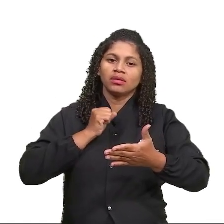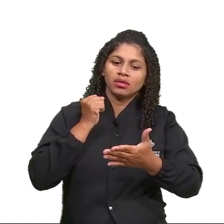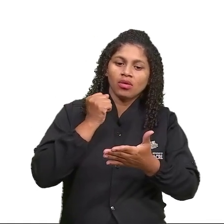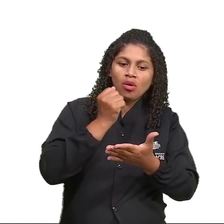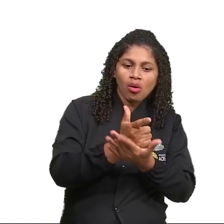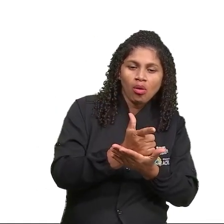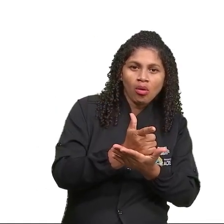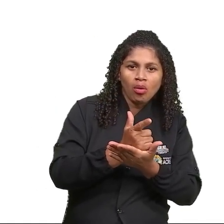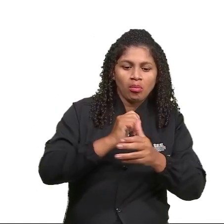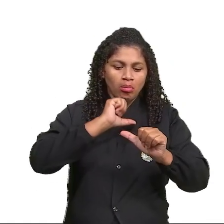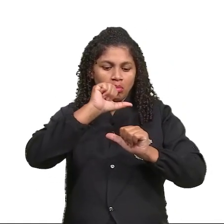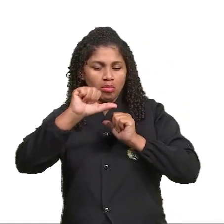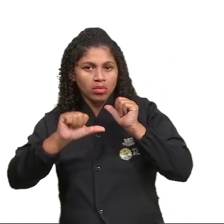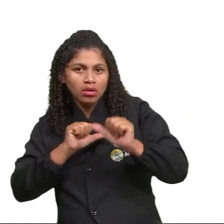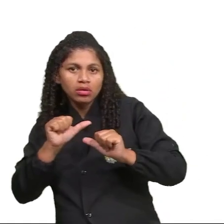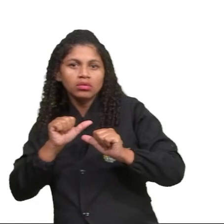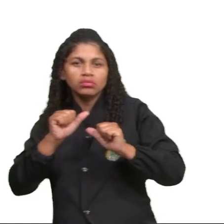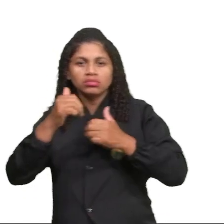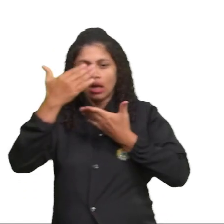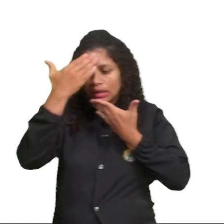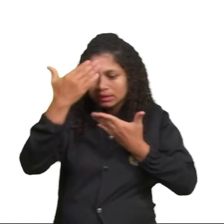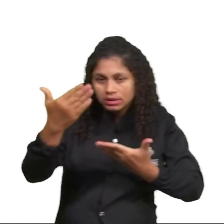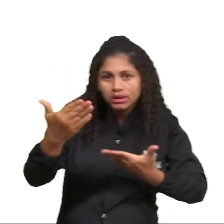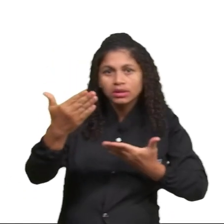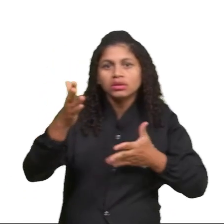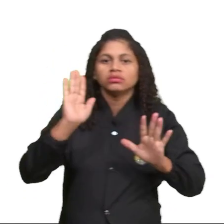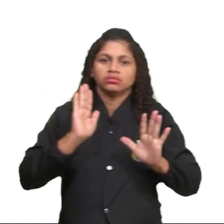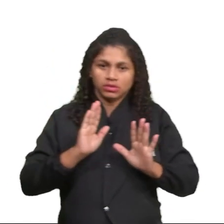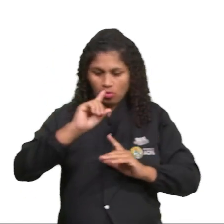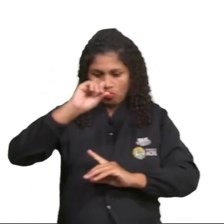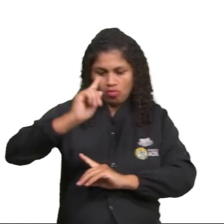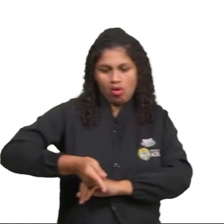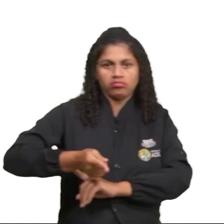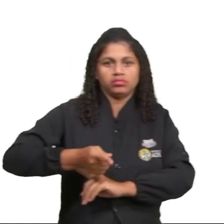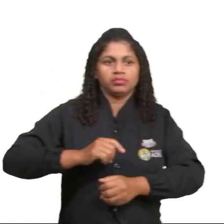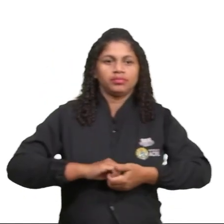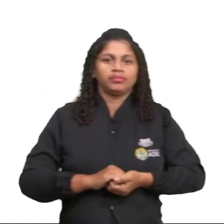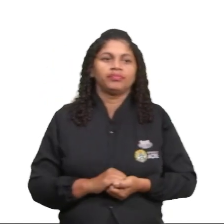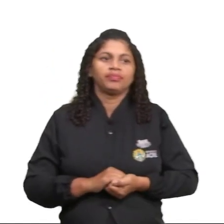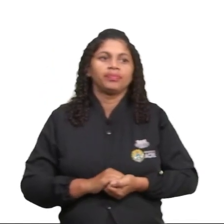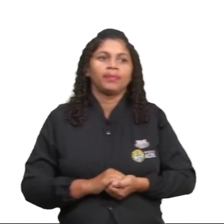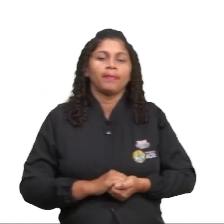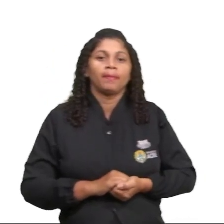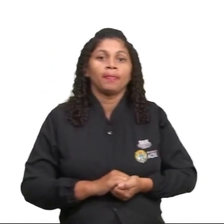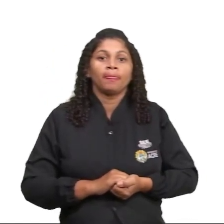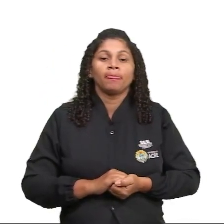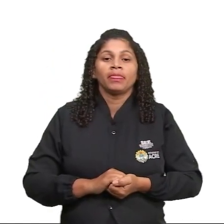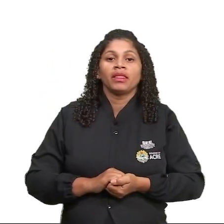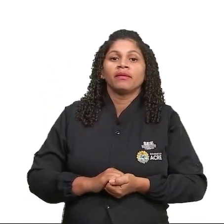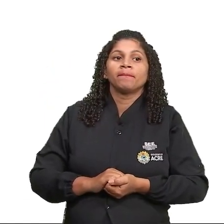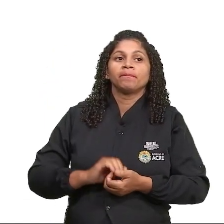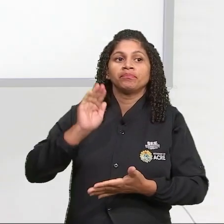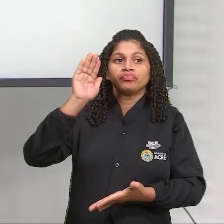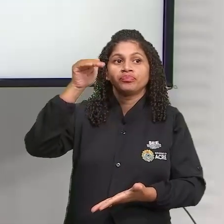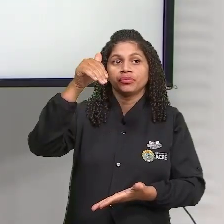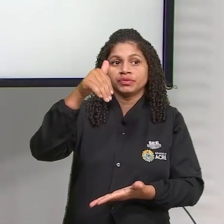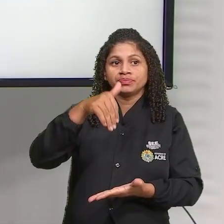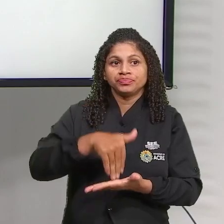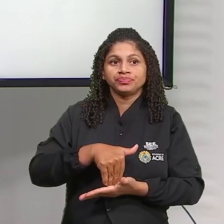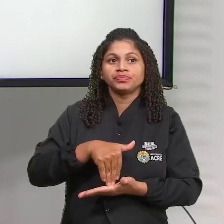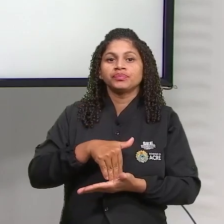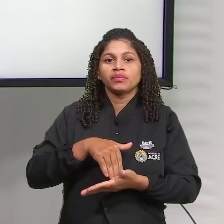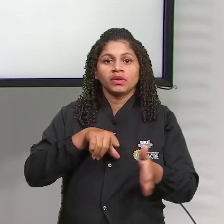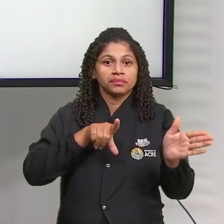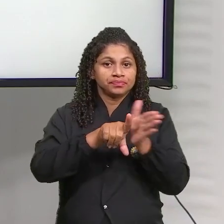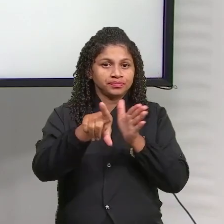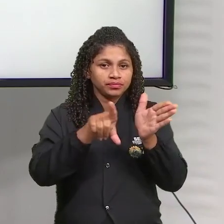são características próprias do texto injuntivo. Por último, vamos fazer só a última questão do